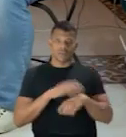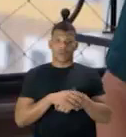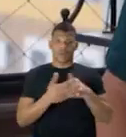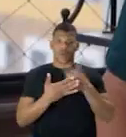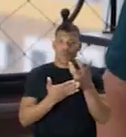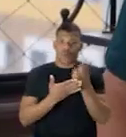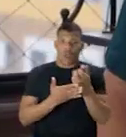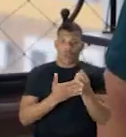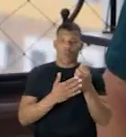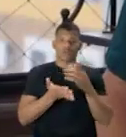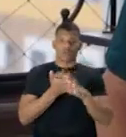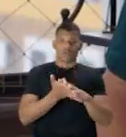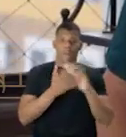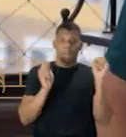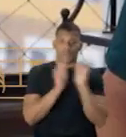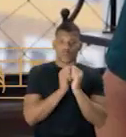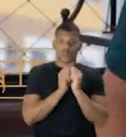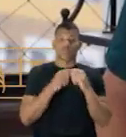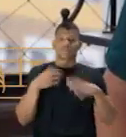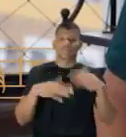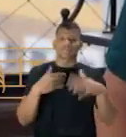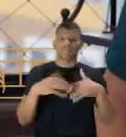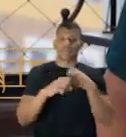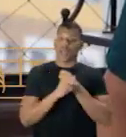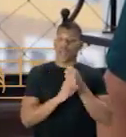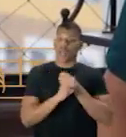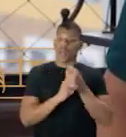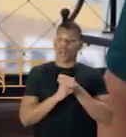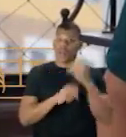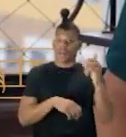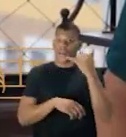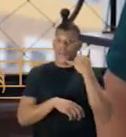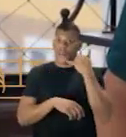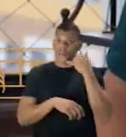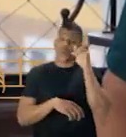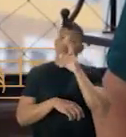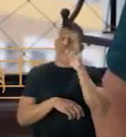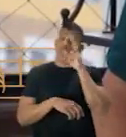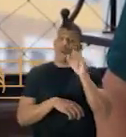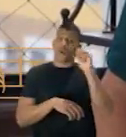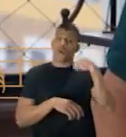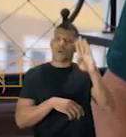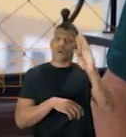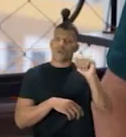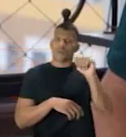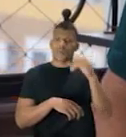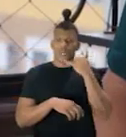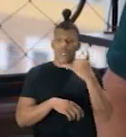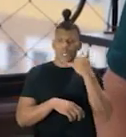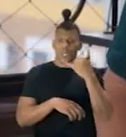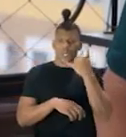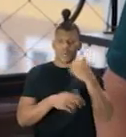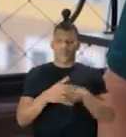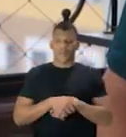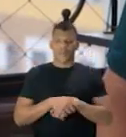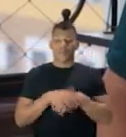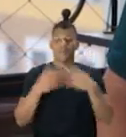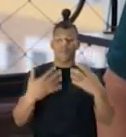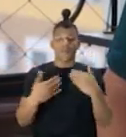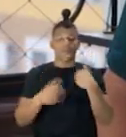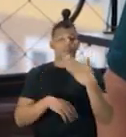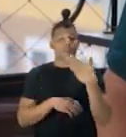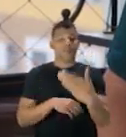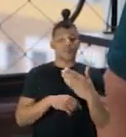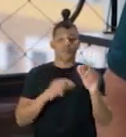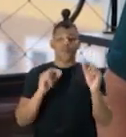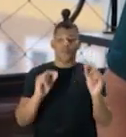Eu guardei esse samba comigo. Anos depois, a Fatinha ligou: Didu, você lembra daquele samba que eu te fiz? Eu lembro, aí gravei para